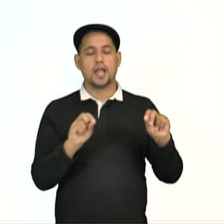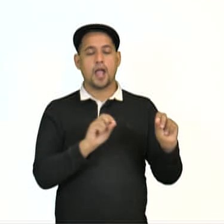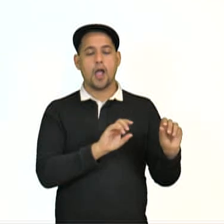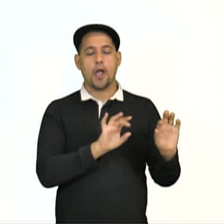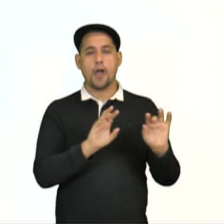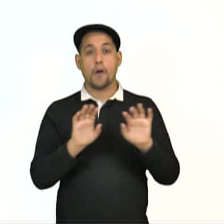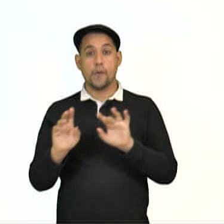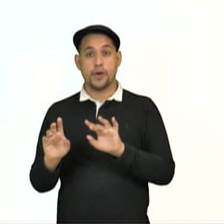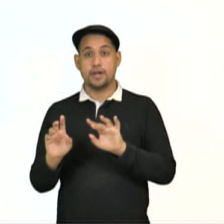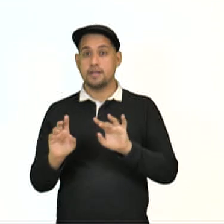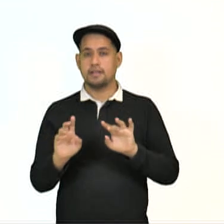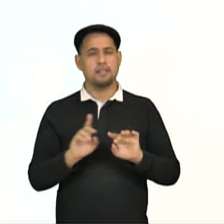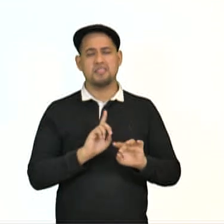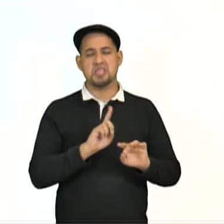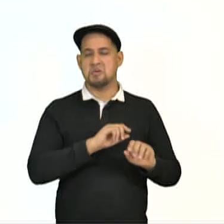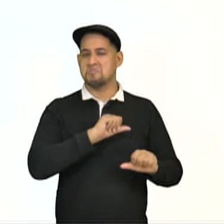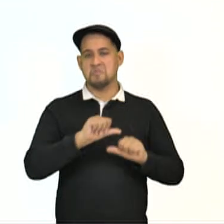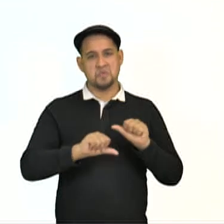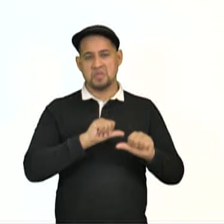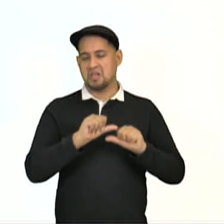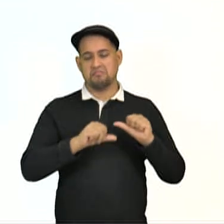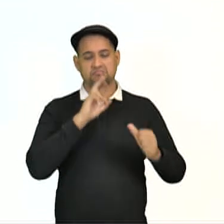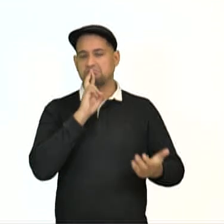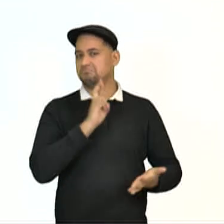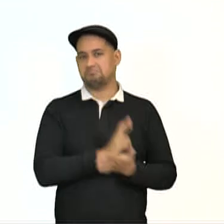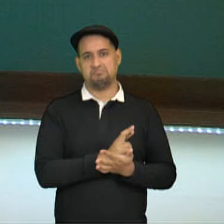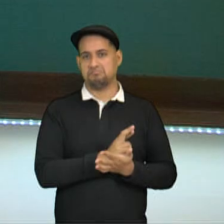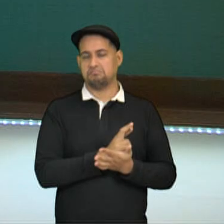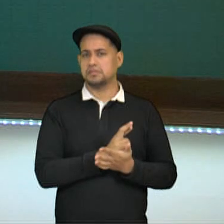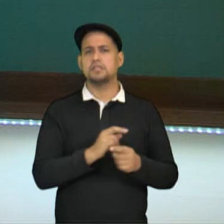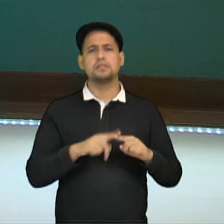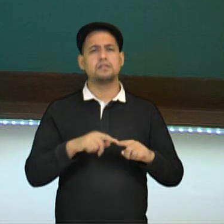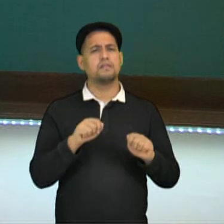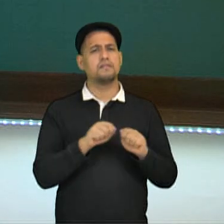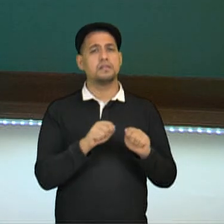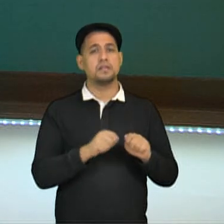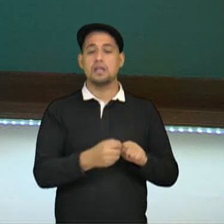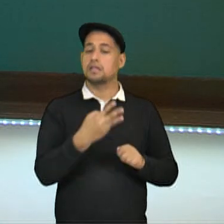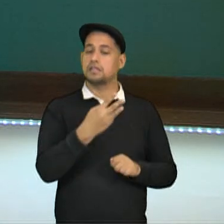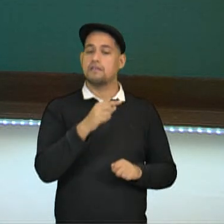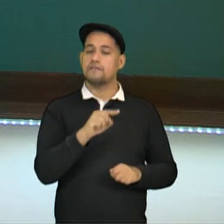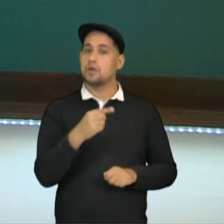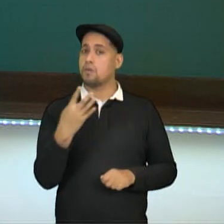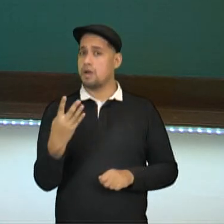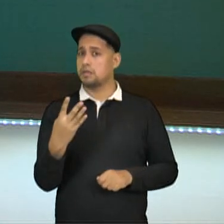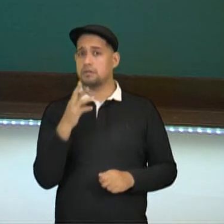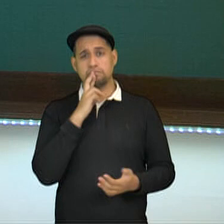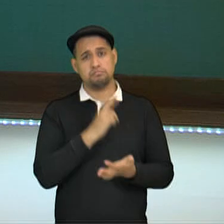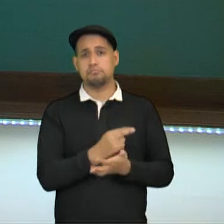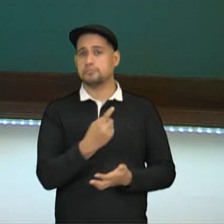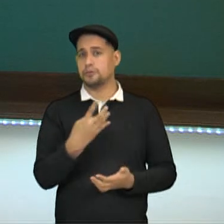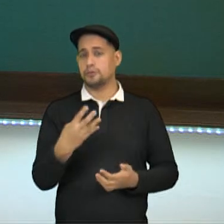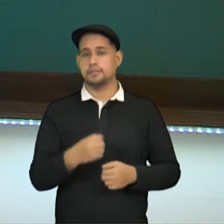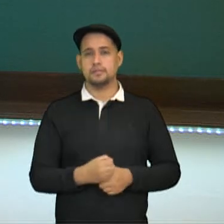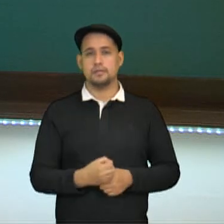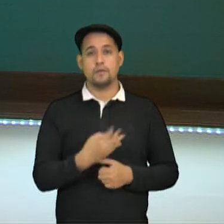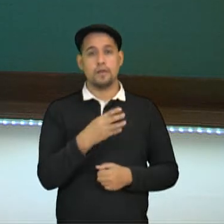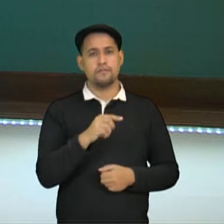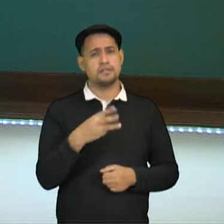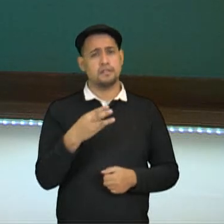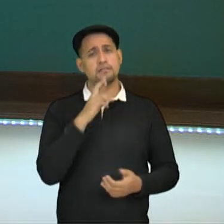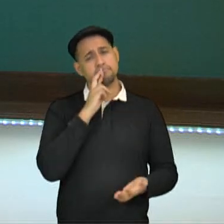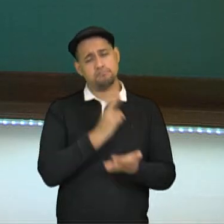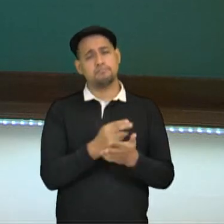dos fatores não altera o produto. Se eu fizer 3 vezes 4, 12. 4 vezes